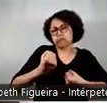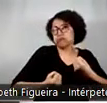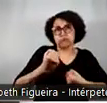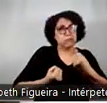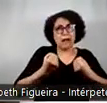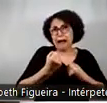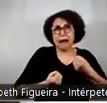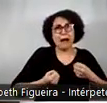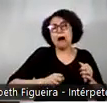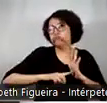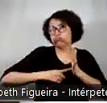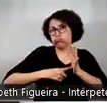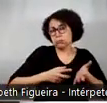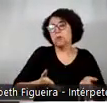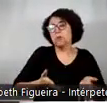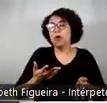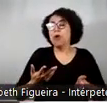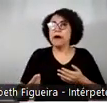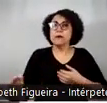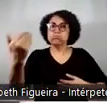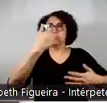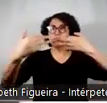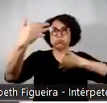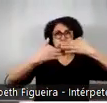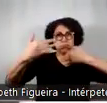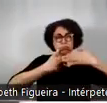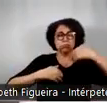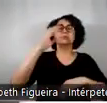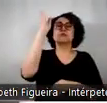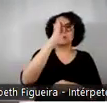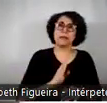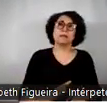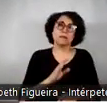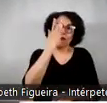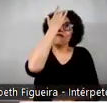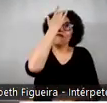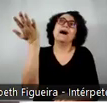motorizados. Então é importante pensar, né, de como que isso também